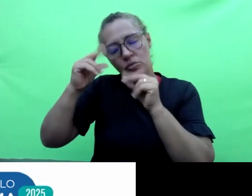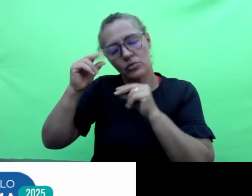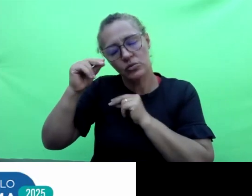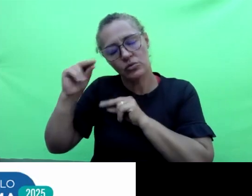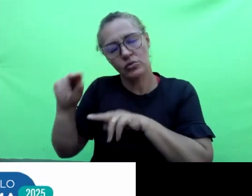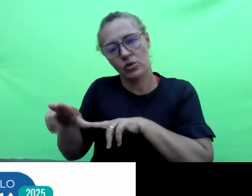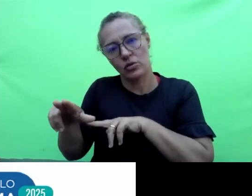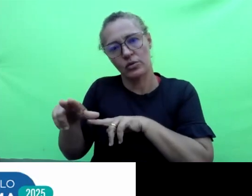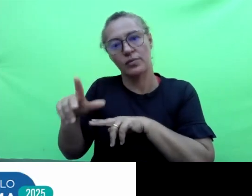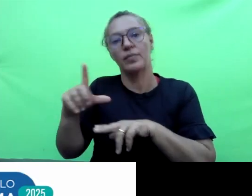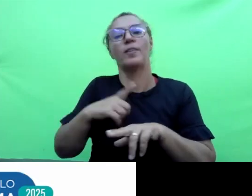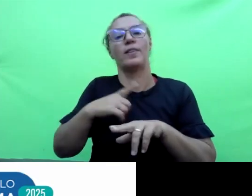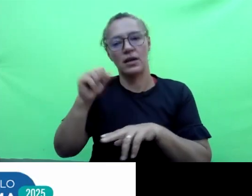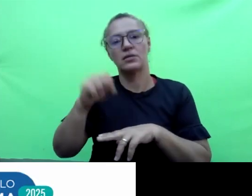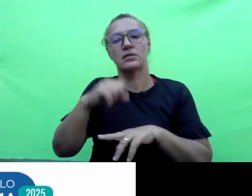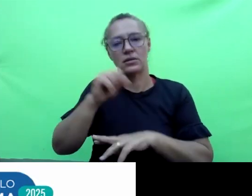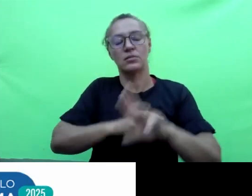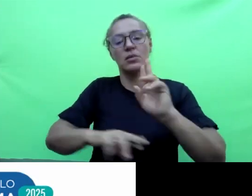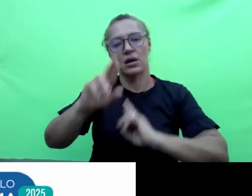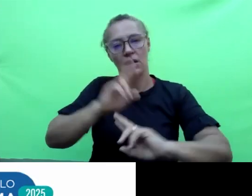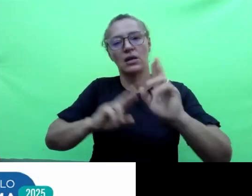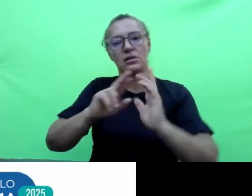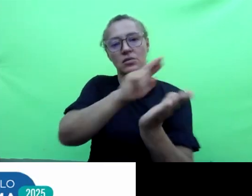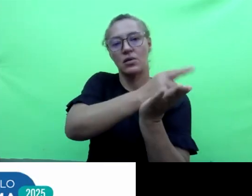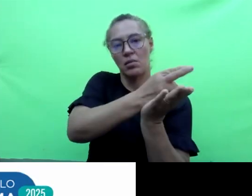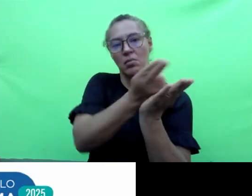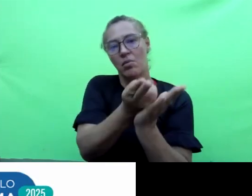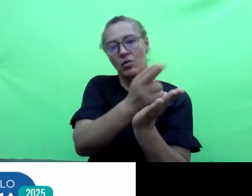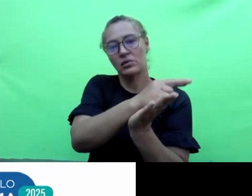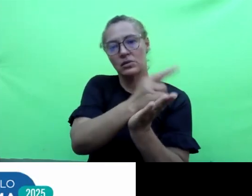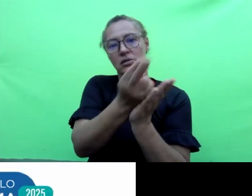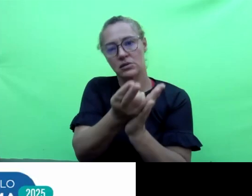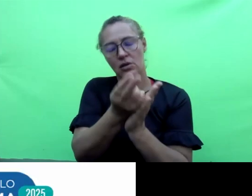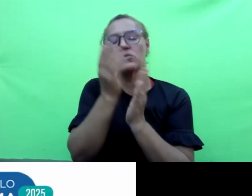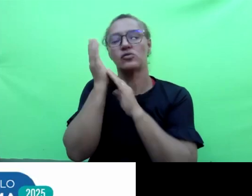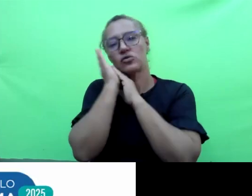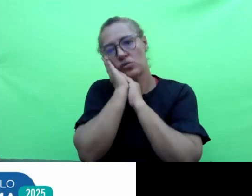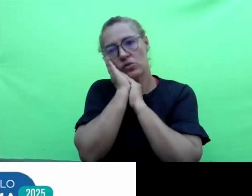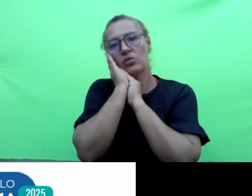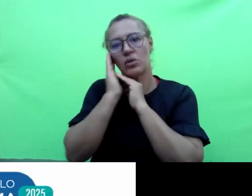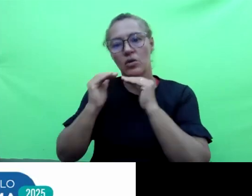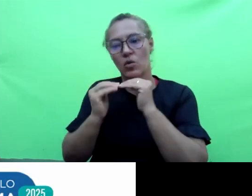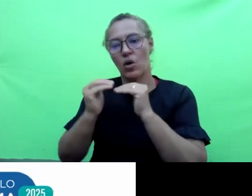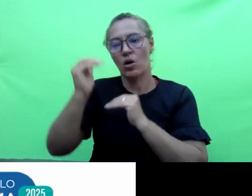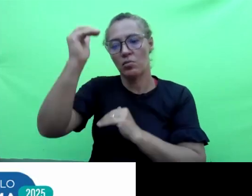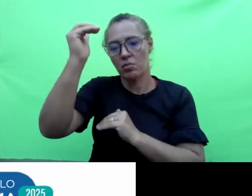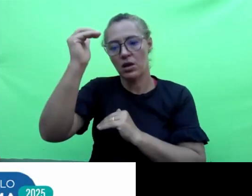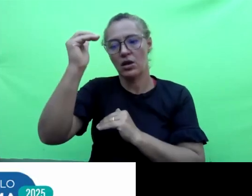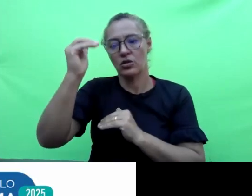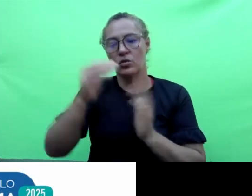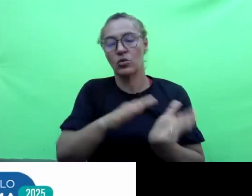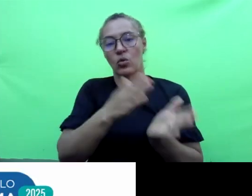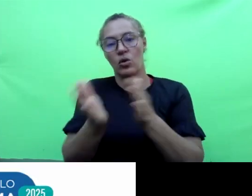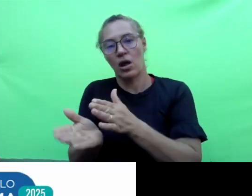existe sim uma relação da posição de dormir com o aumento da pressão intraocular do lado que ela dorme,